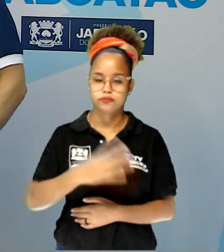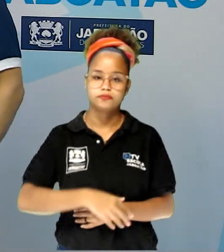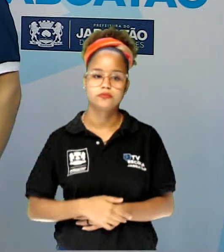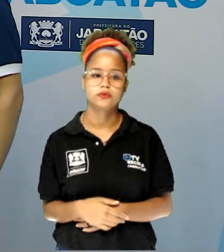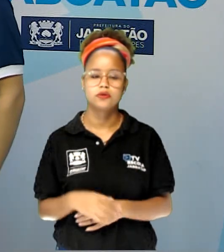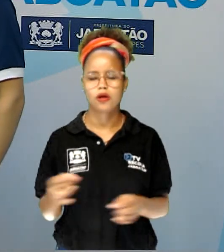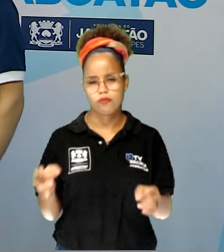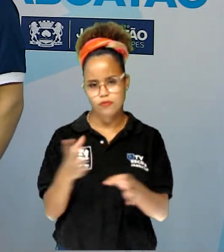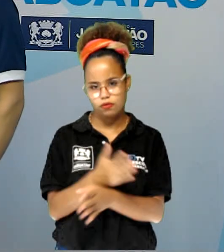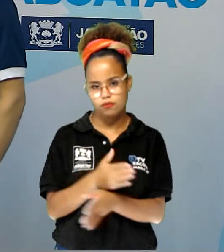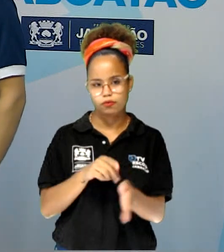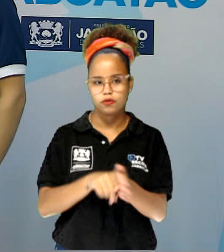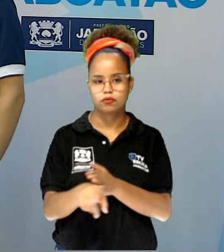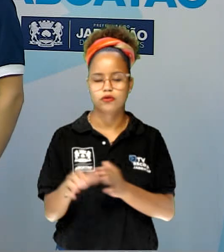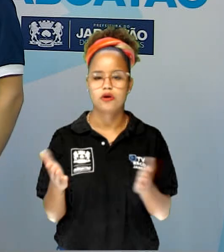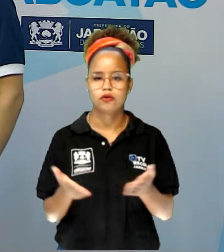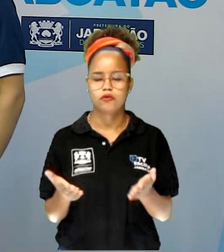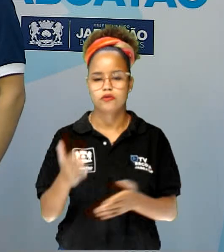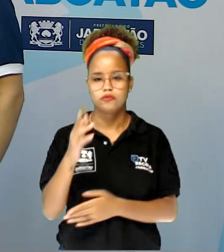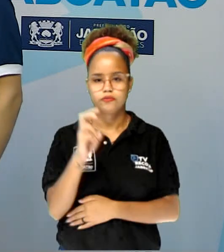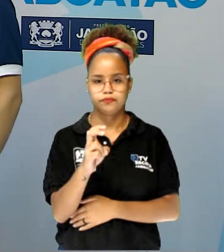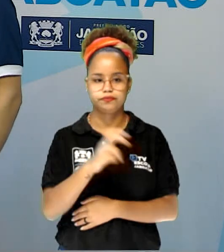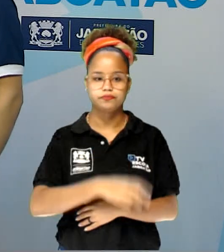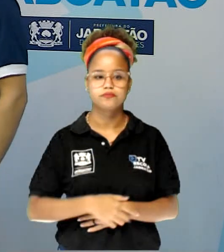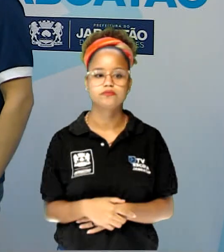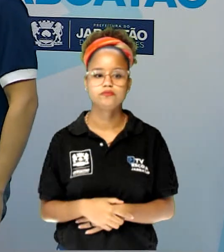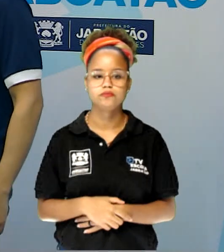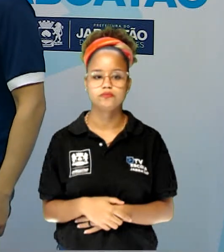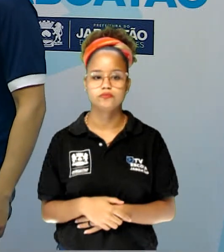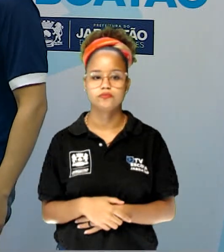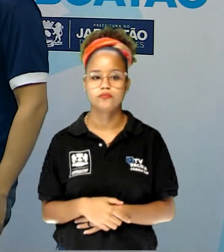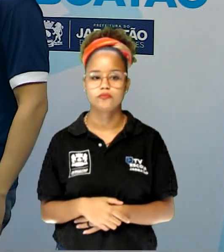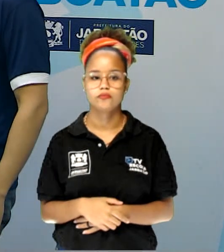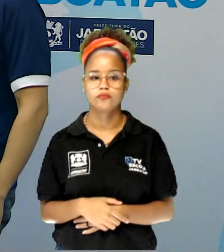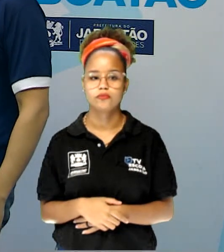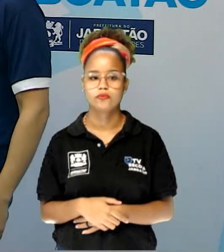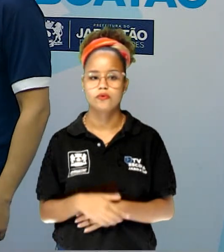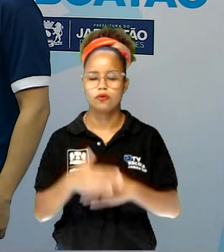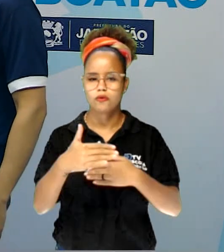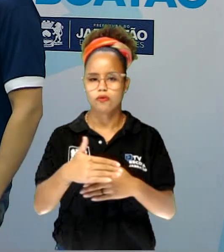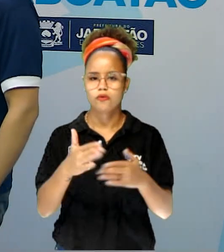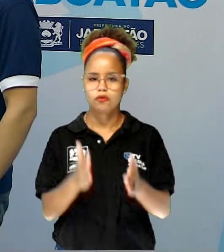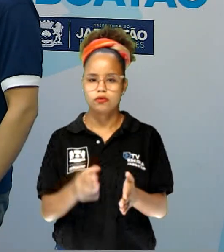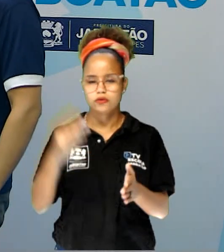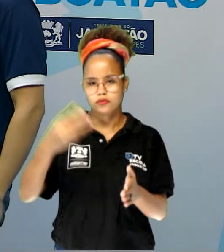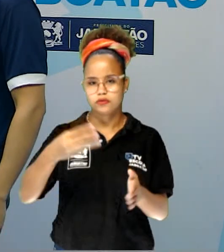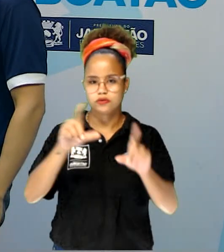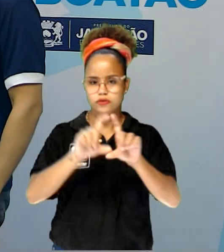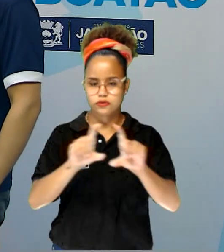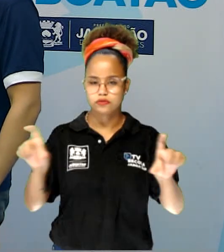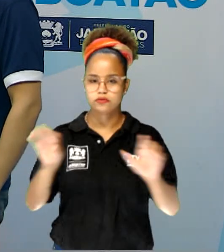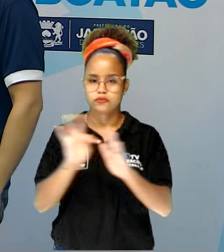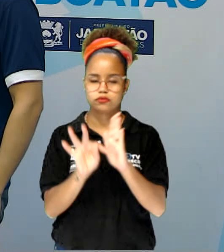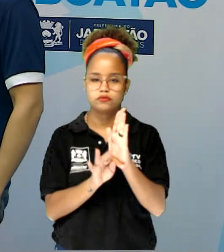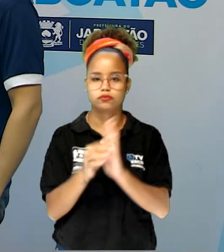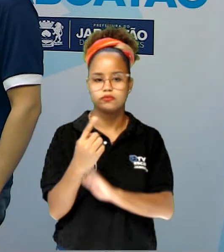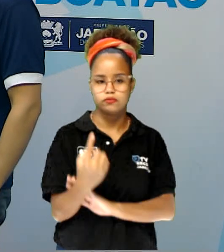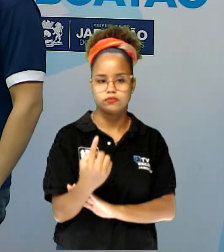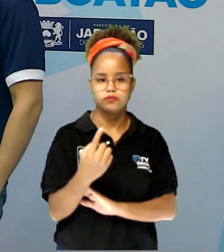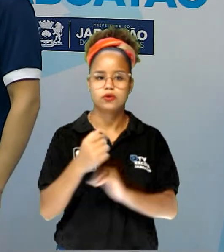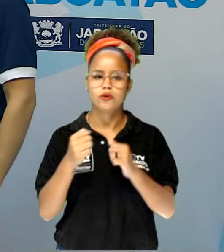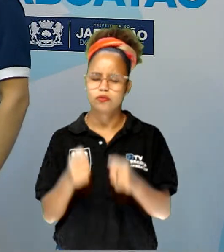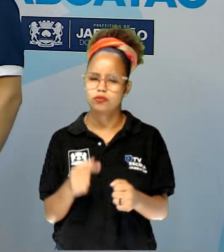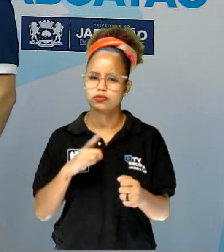essa questão, vamos avaliar o item 5? Olha só. O formato da terceira estrofe do texto 1 pode